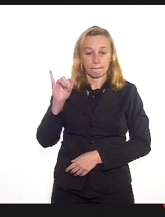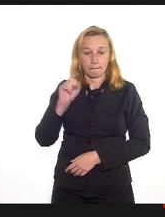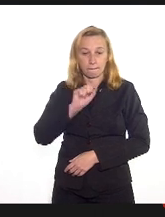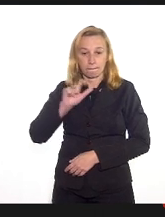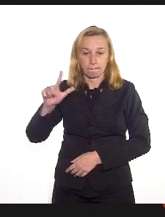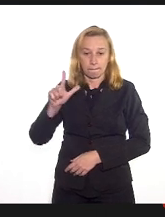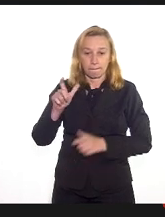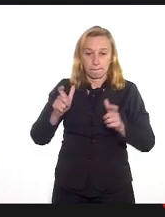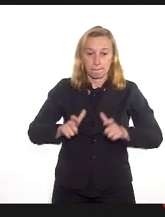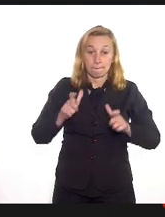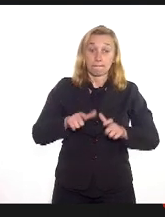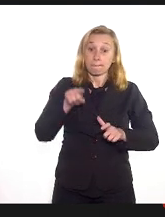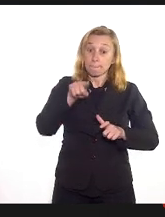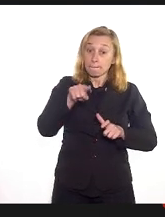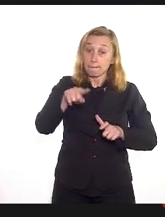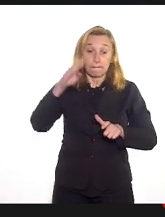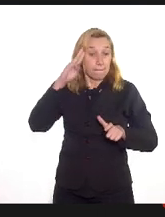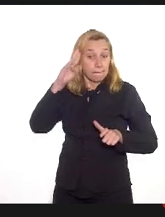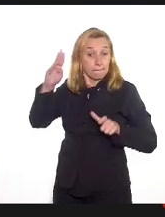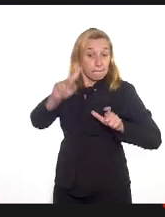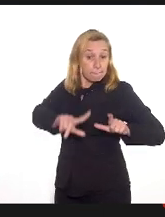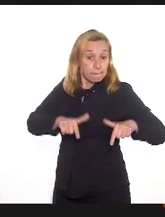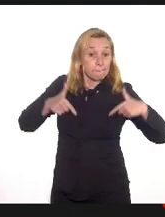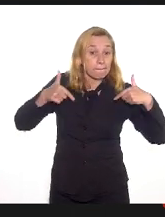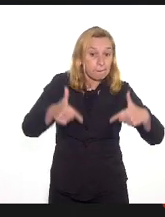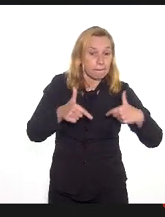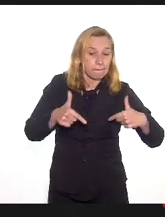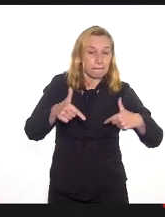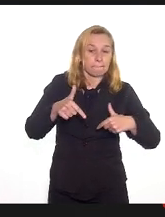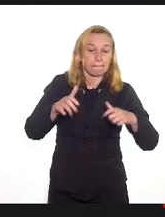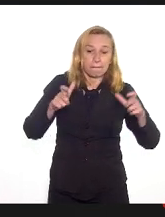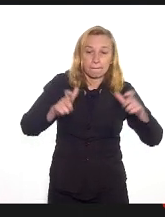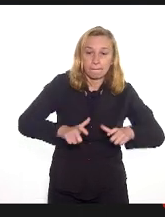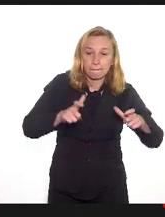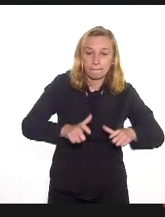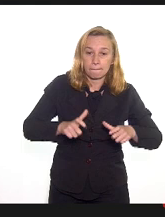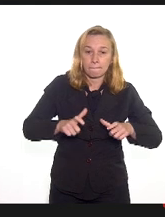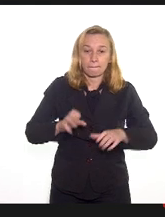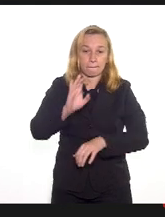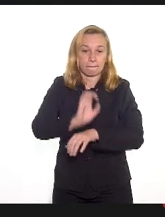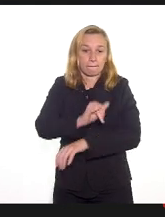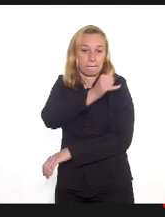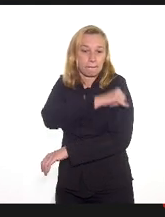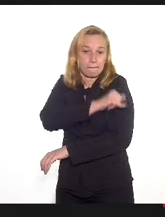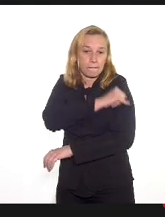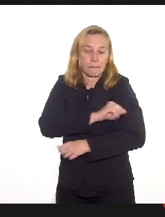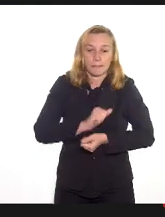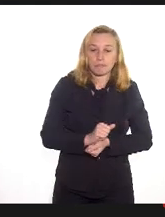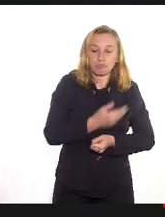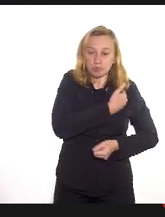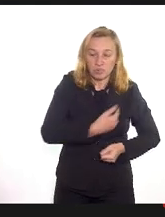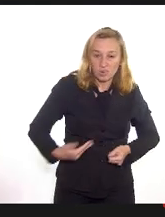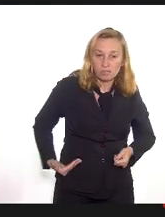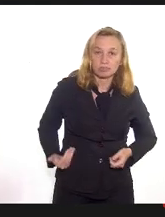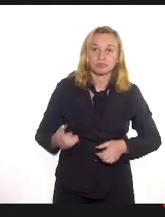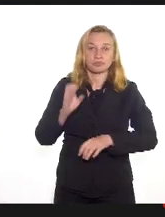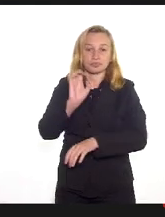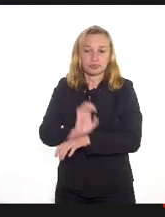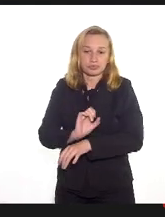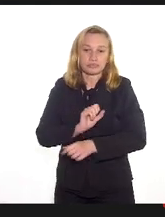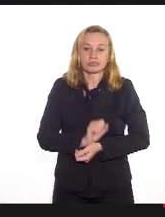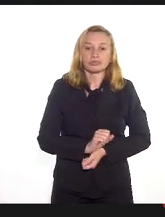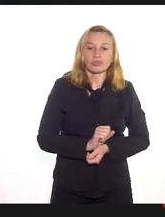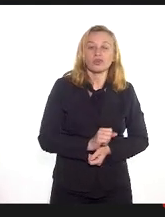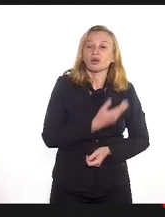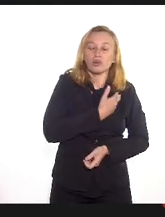É esse que nós precisamos atuar. E o regional é o Estado do Rio de Janeiro. O governo do Estado e